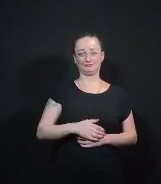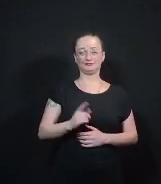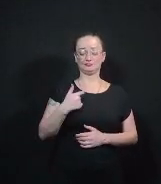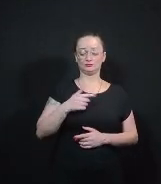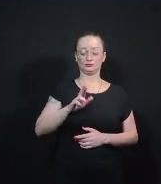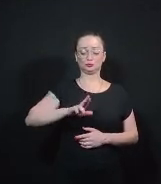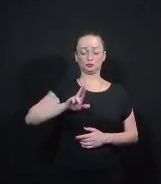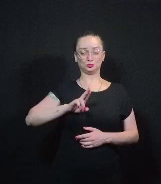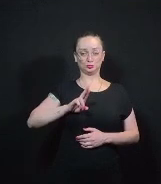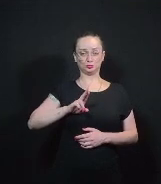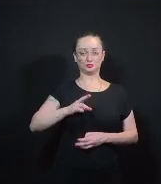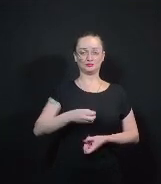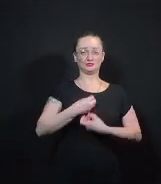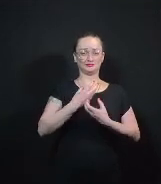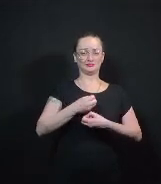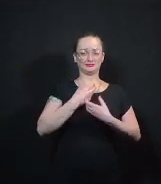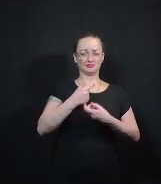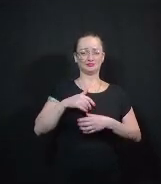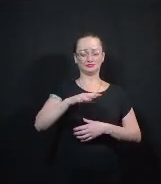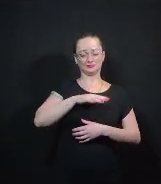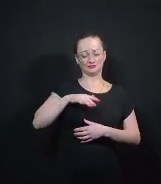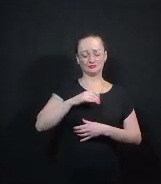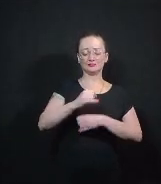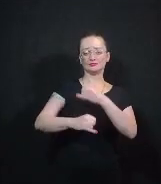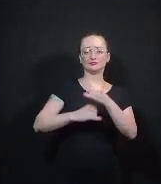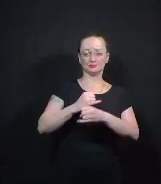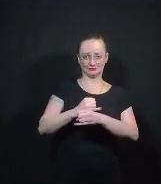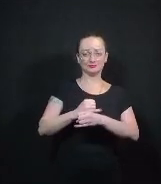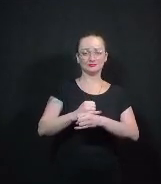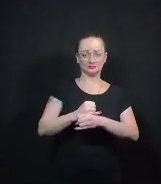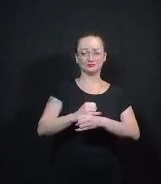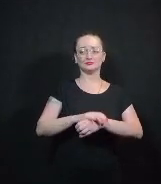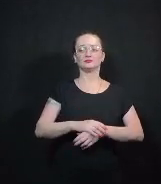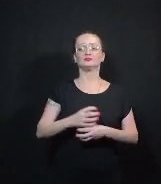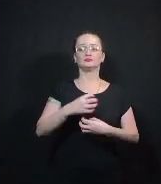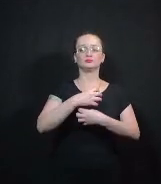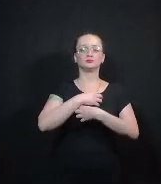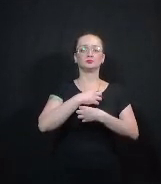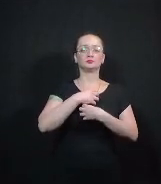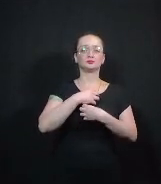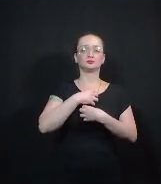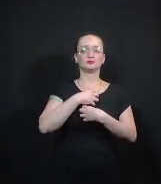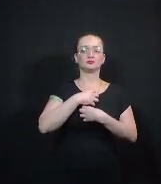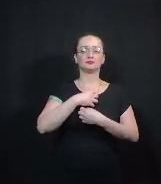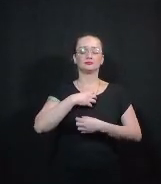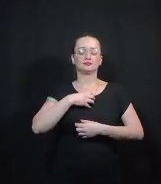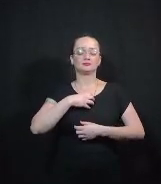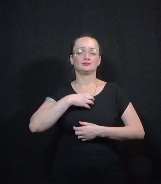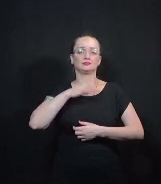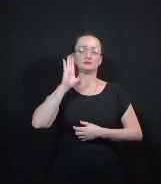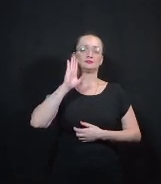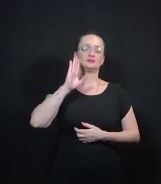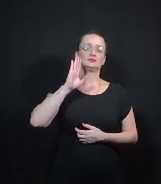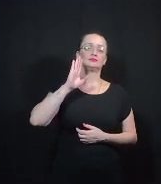consome informação pelo ambiente digital de uma maneira muito mais,